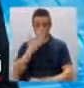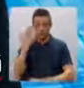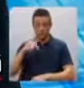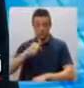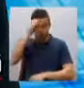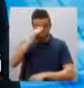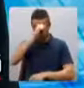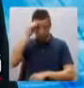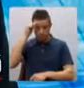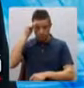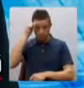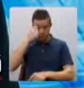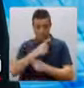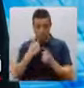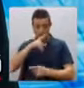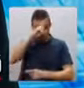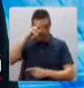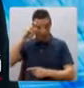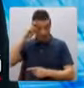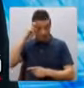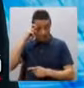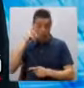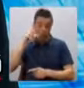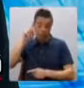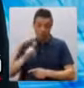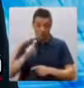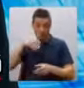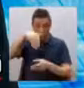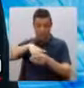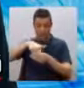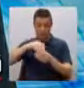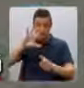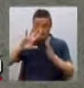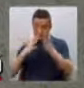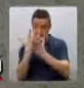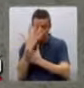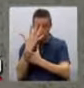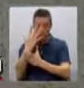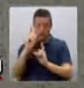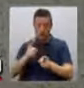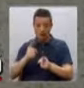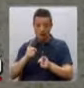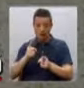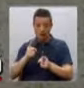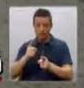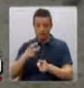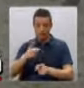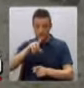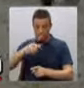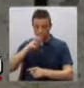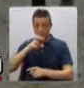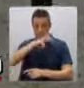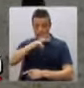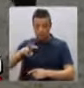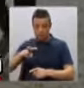Este domingo pode ditar rupturas na Grécia, dia de eleições legislativas desde as 5 da manhã, hora portuguesa, que os 9,8 milhões de